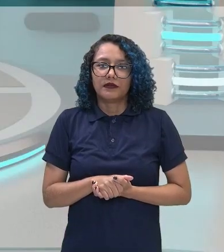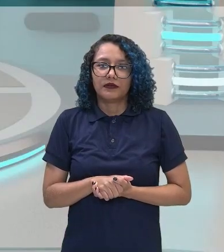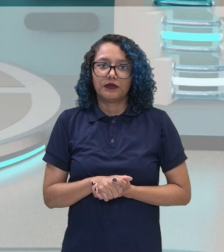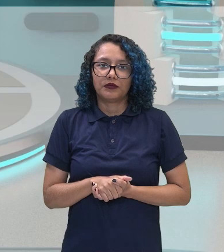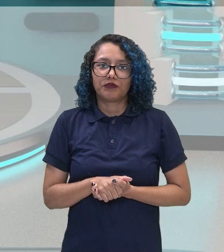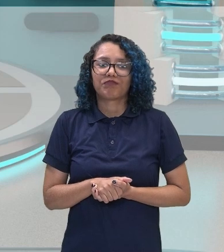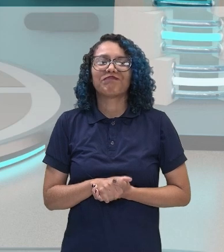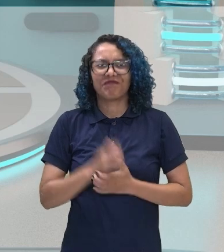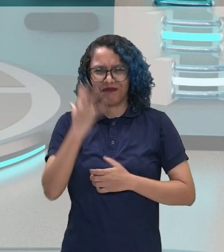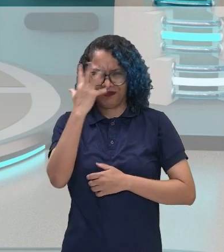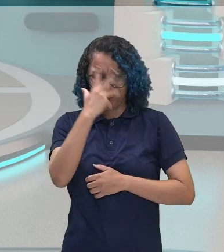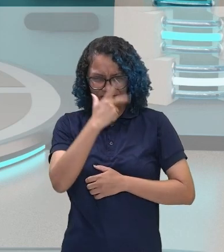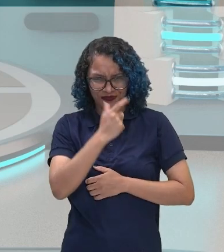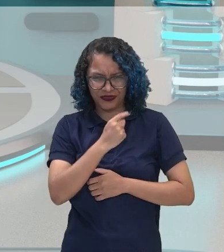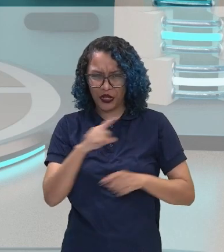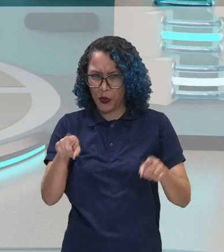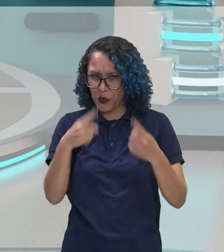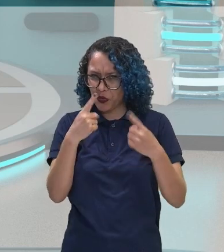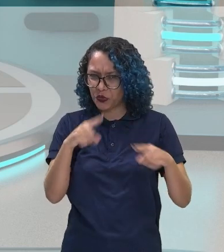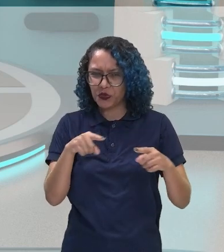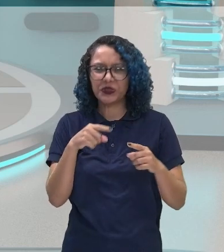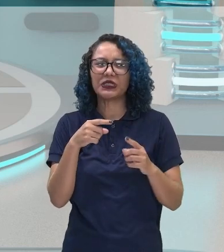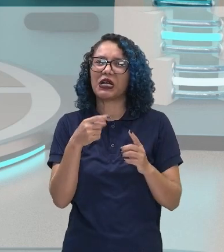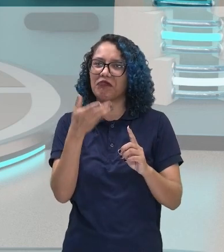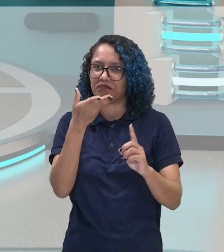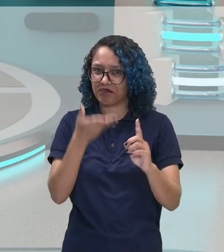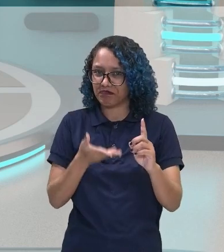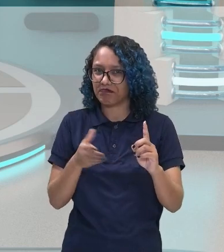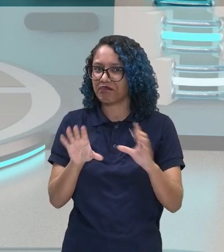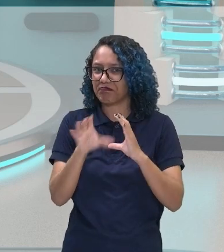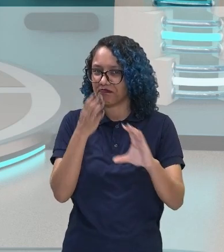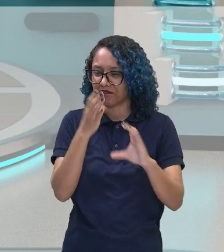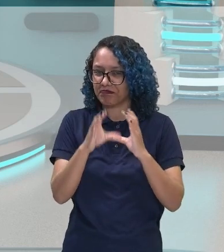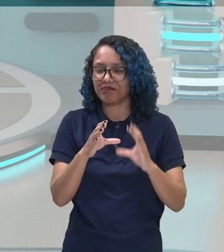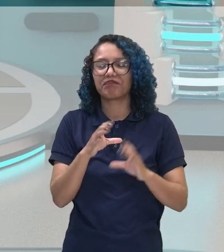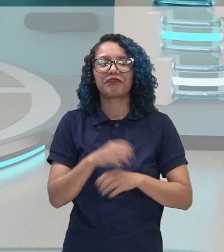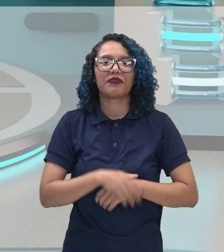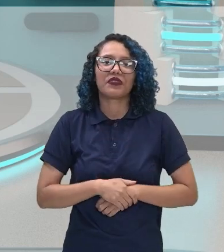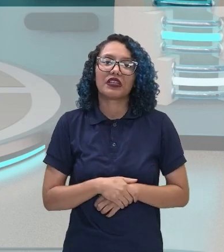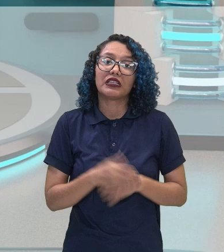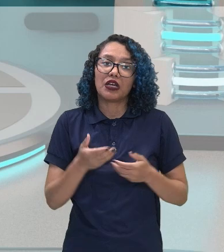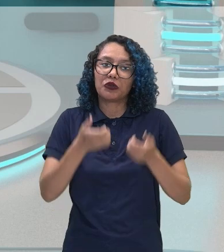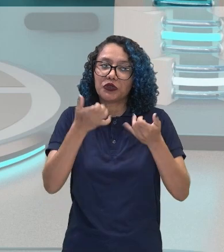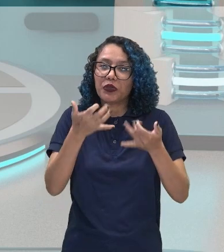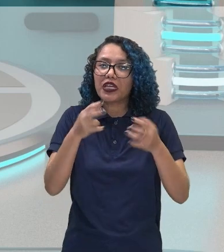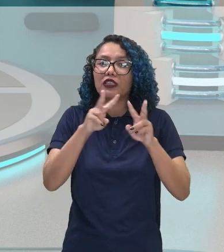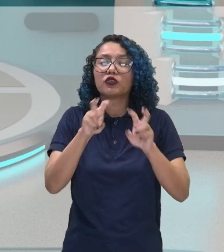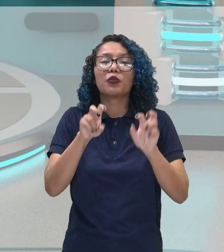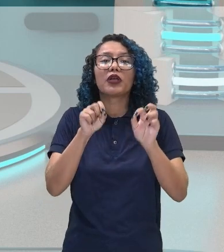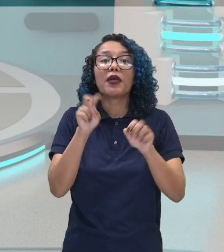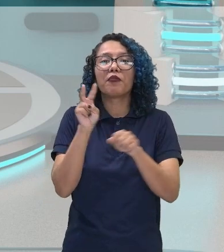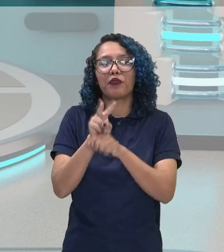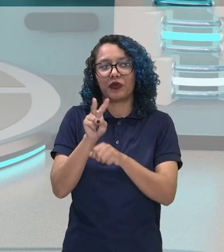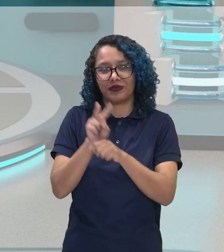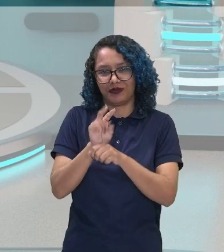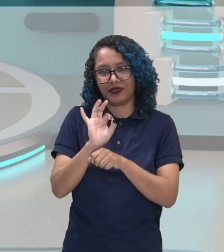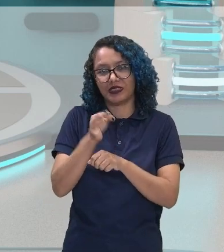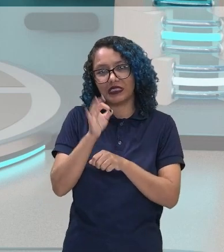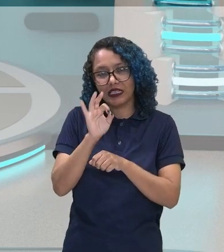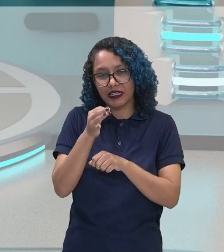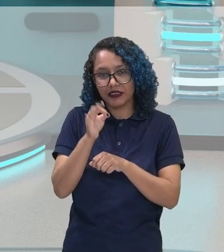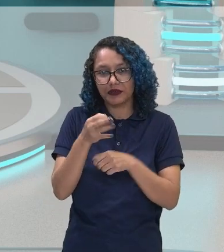Que linda, né? A canção que a professora Fernanda compôs, o Guarda-Chuva, fala de uma proteção. E como nós vimos, né,